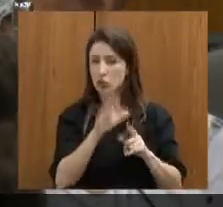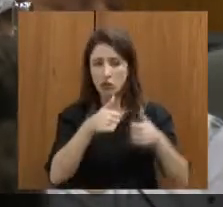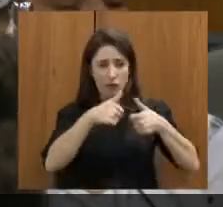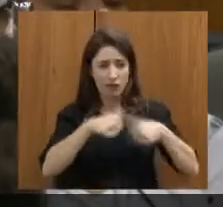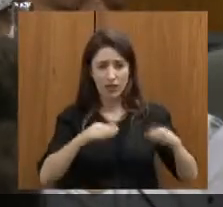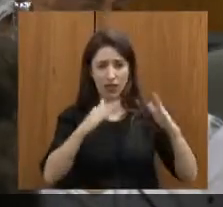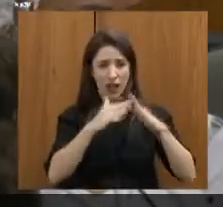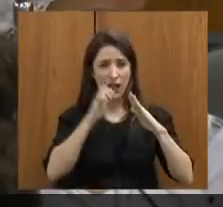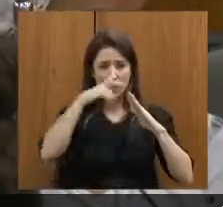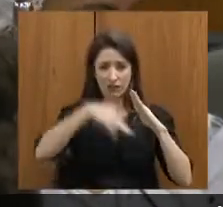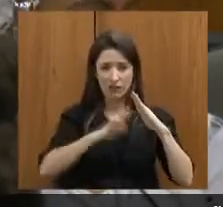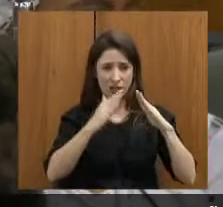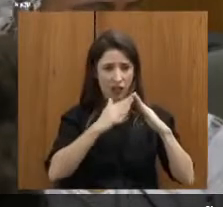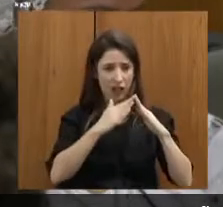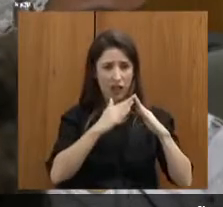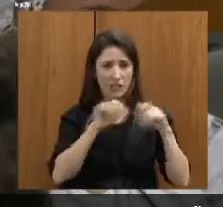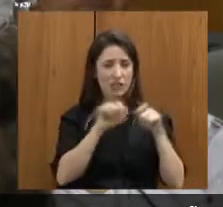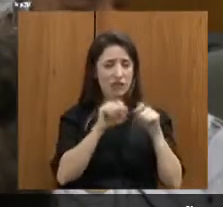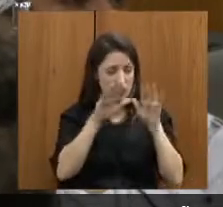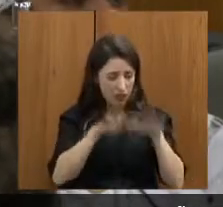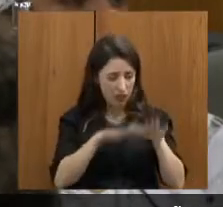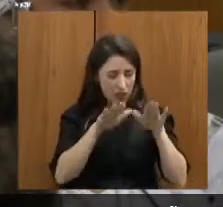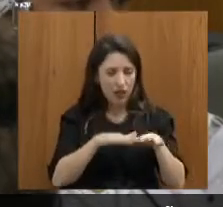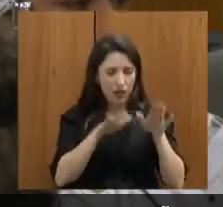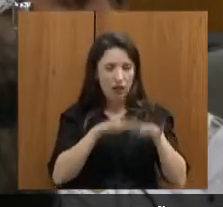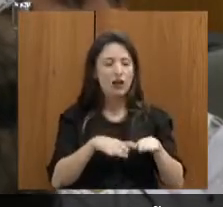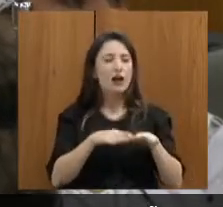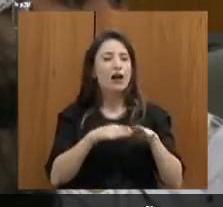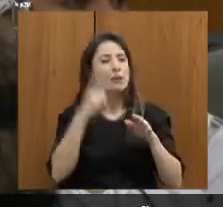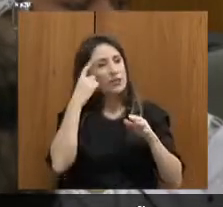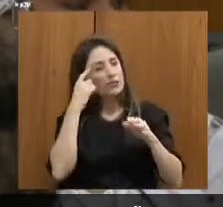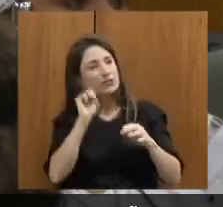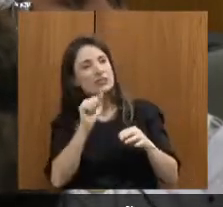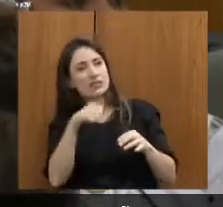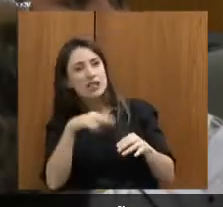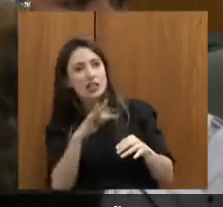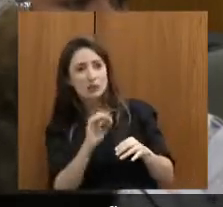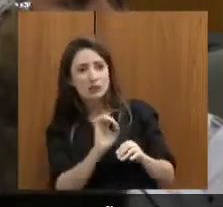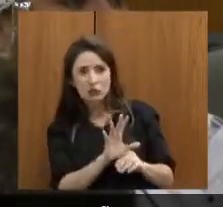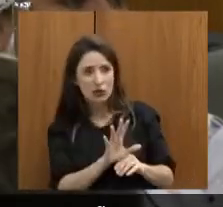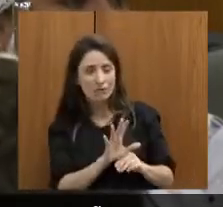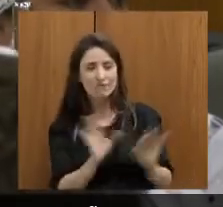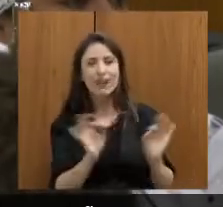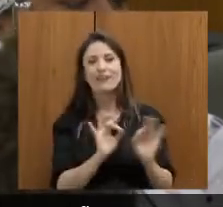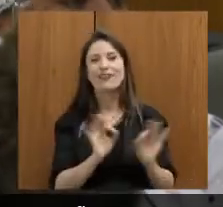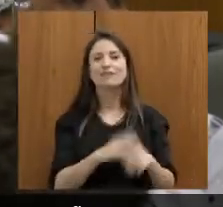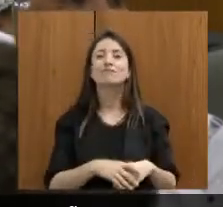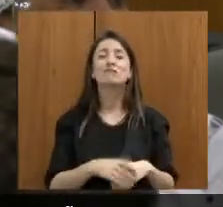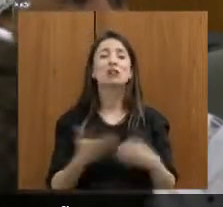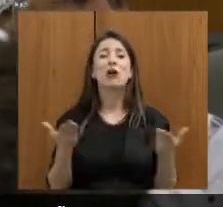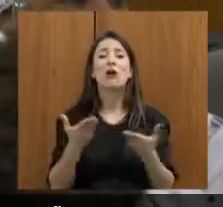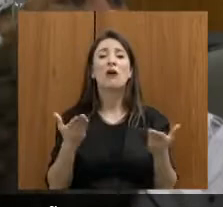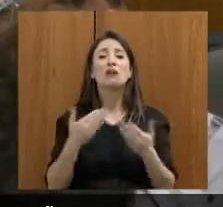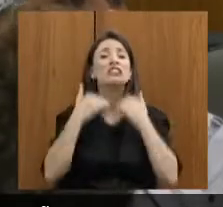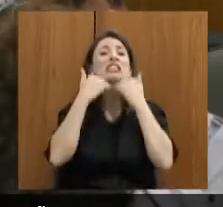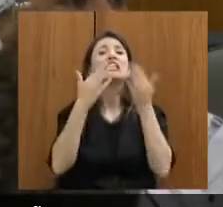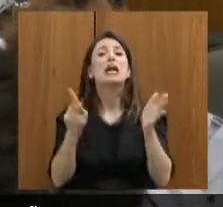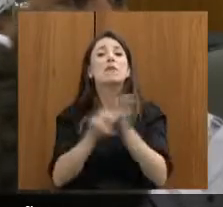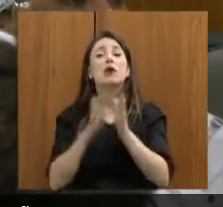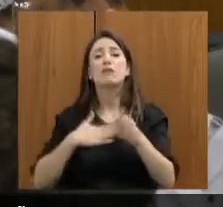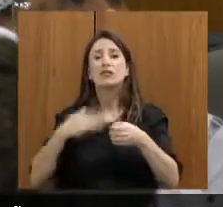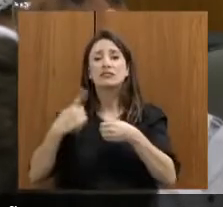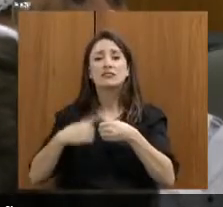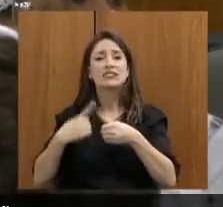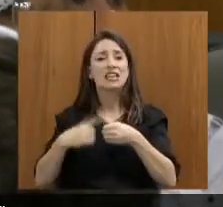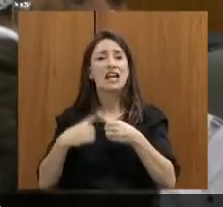santo não vi nenhuma voz ativa do meu Município aqui hoje nessa reunião e